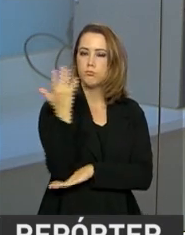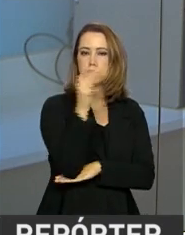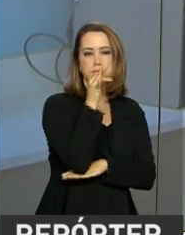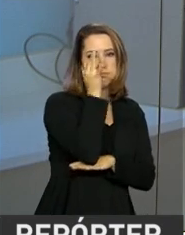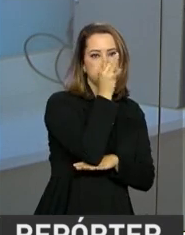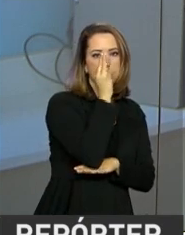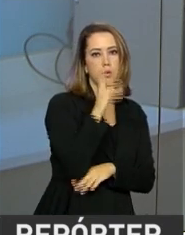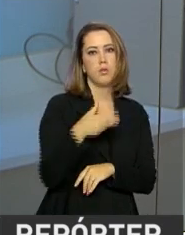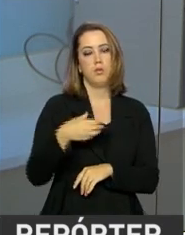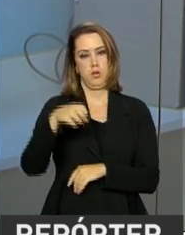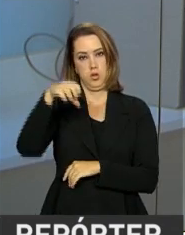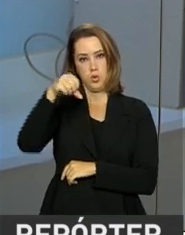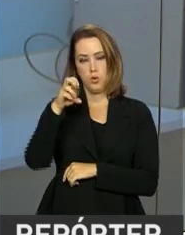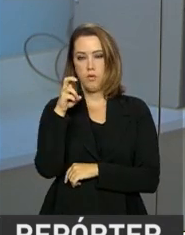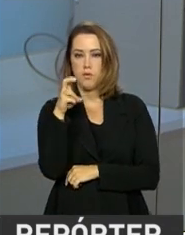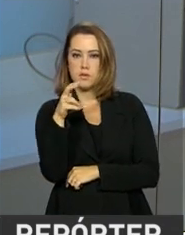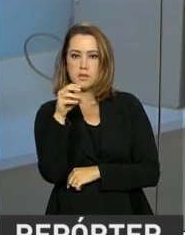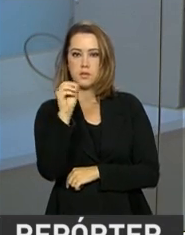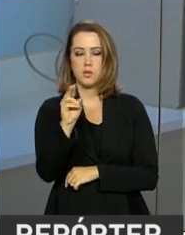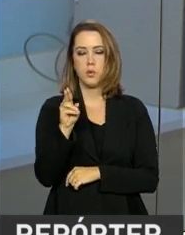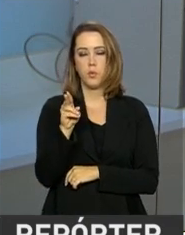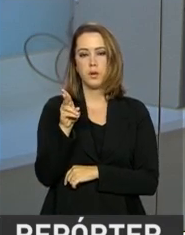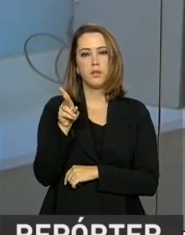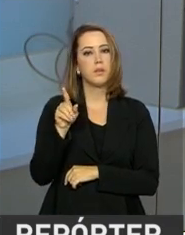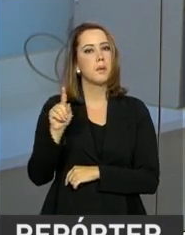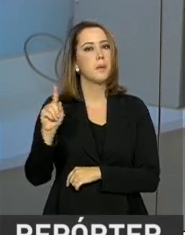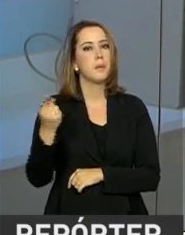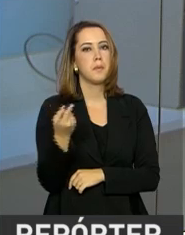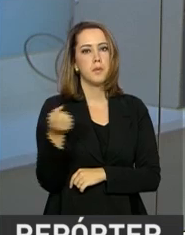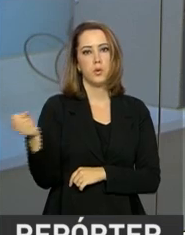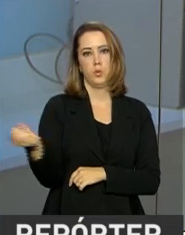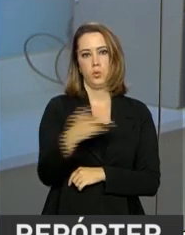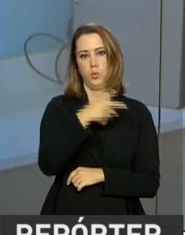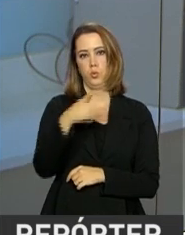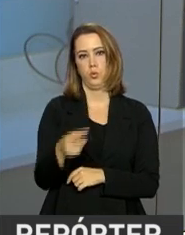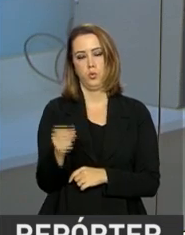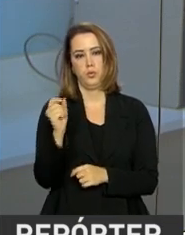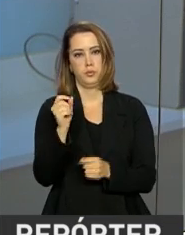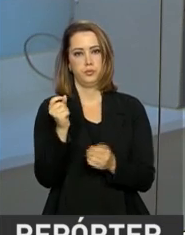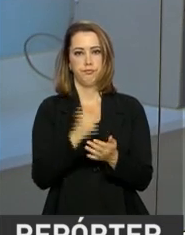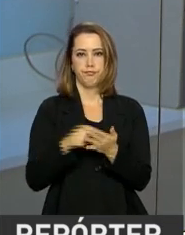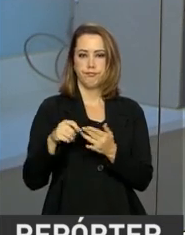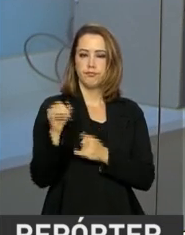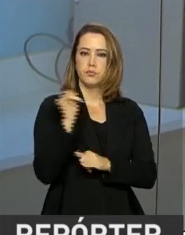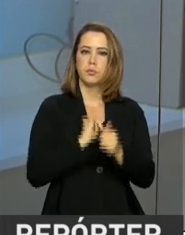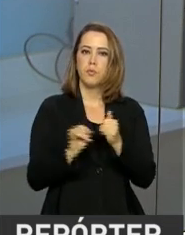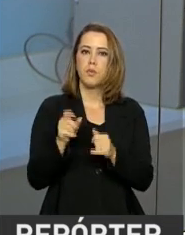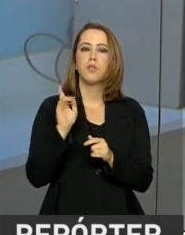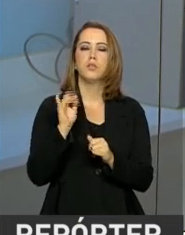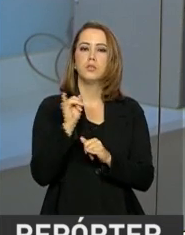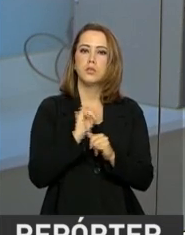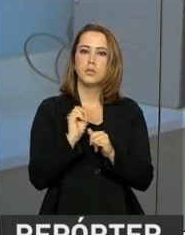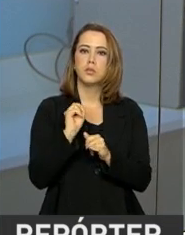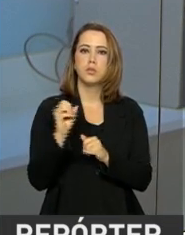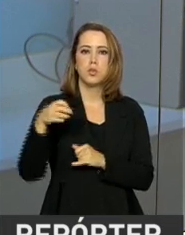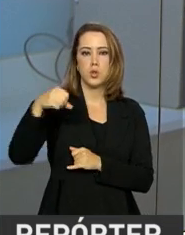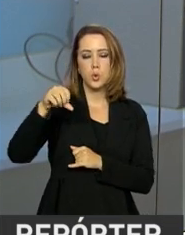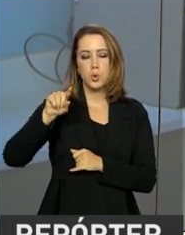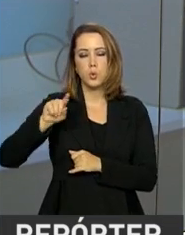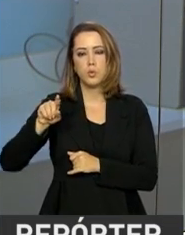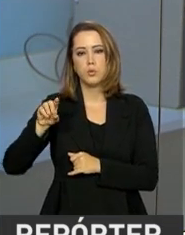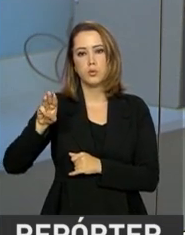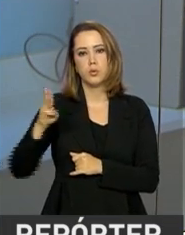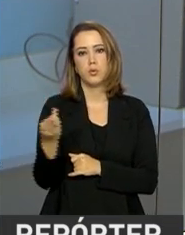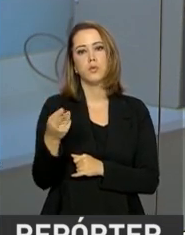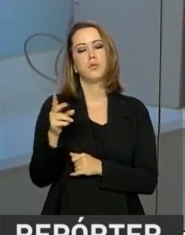novos registros foram resgatados em um único dia com a nova tecnologia a iniciativa deve reunir 9 milhões de dados